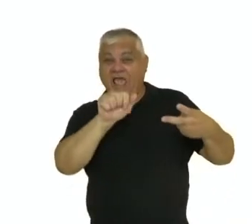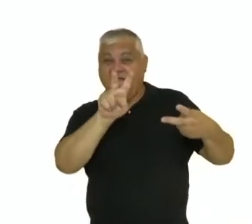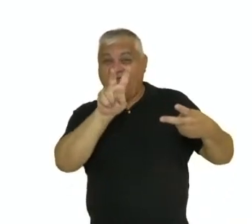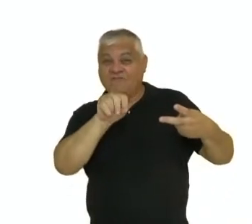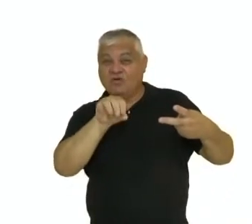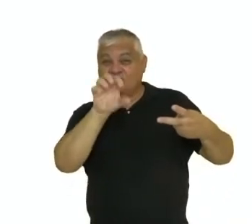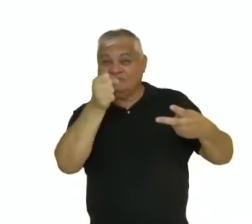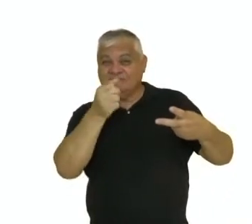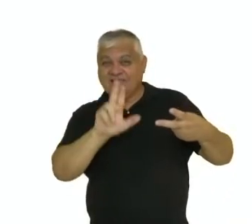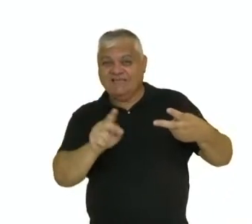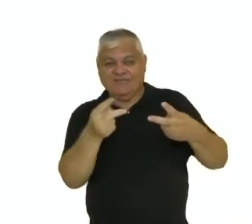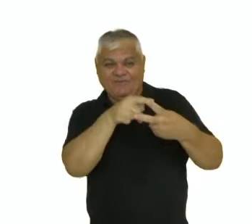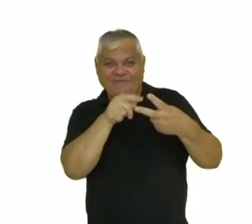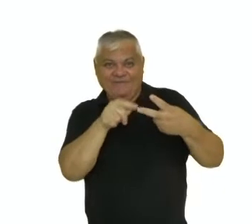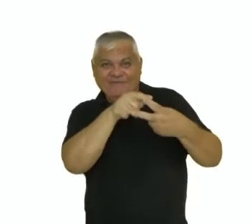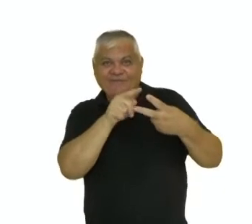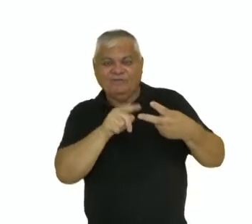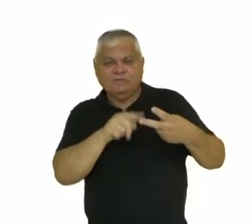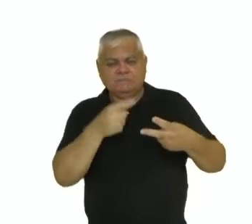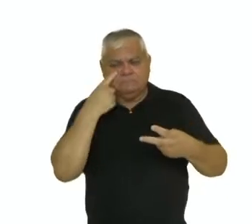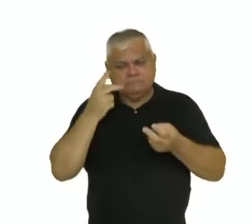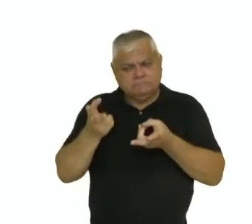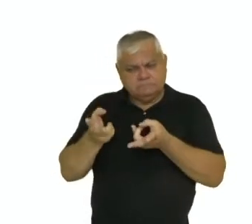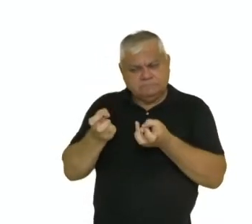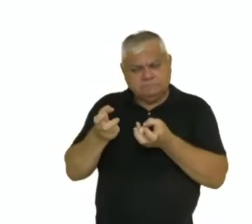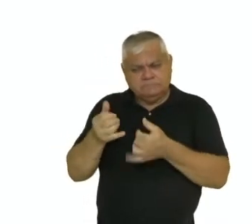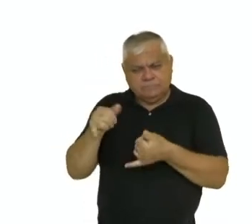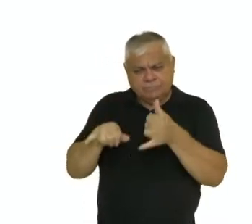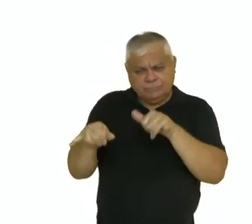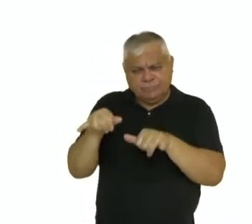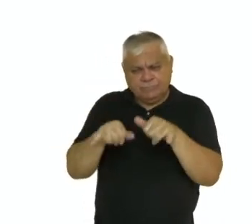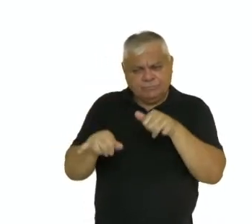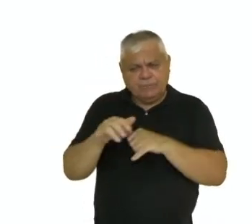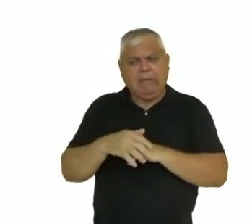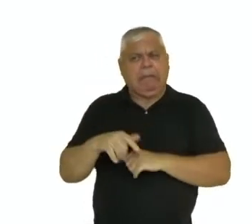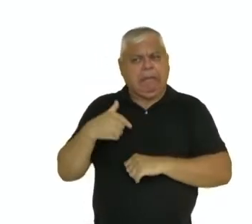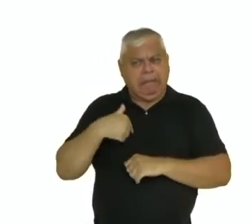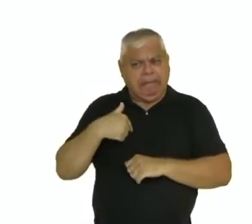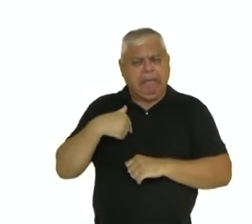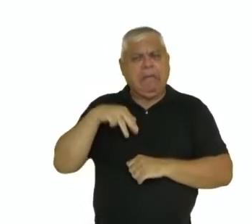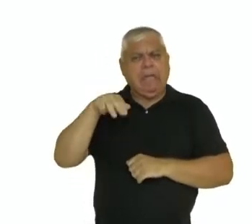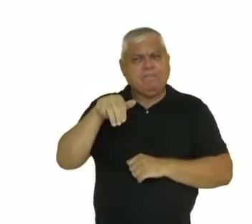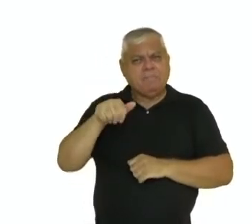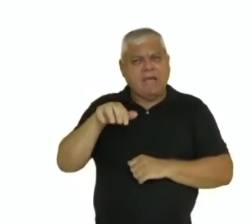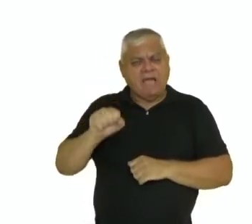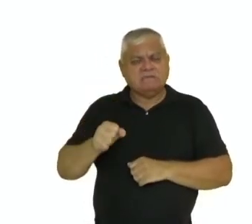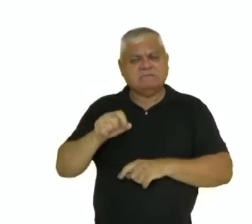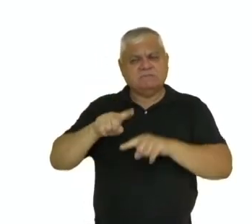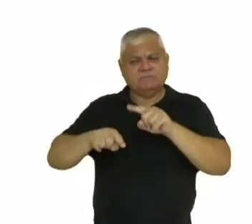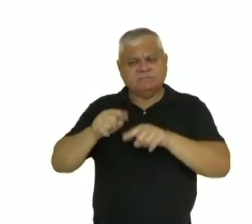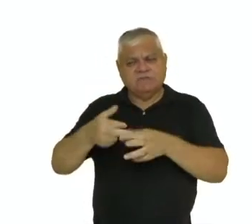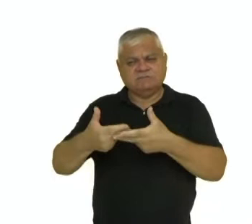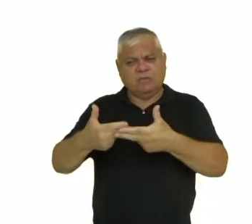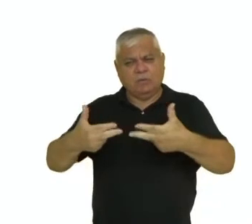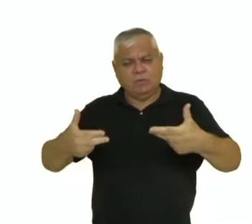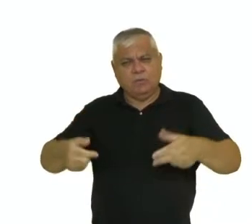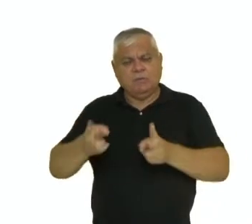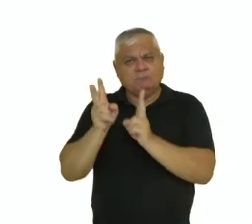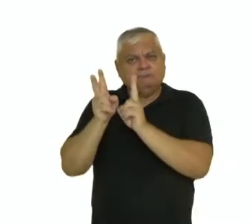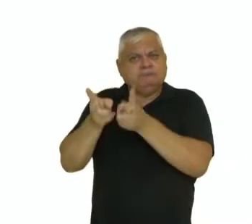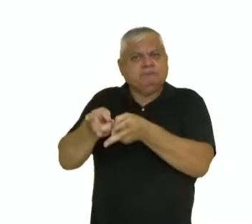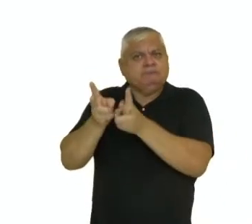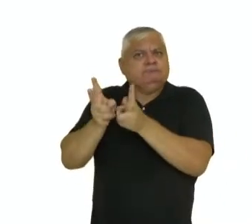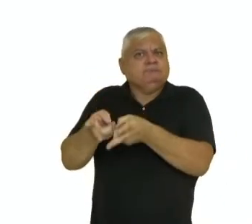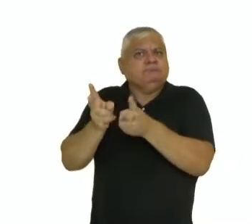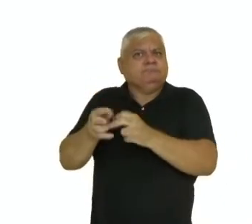matéria. Percebeu que em uma reação química, a relação entre as massas das substâncias participantes mantém sempre